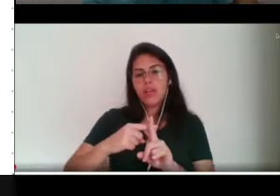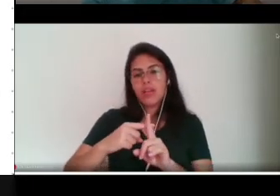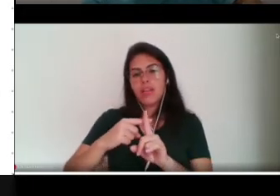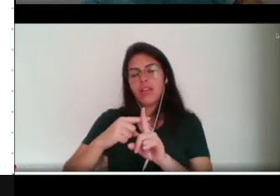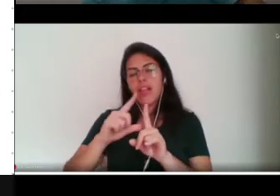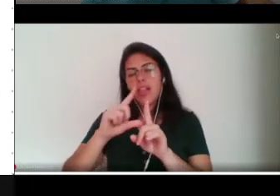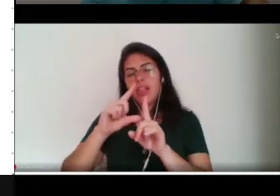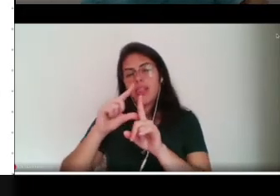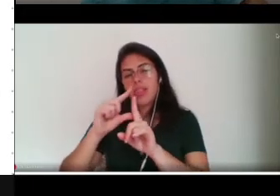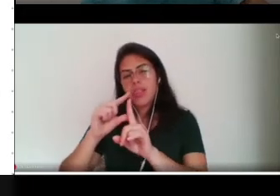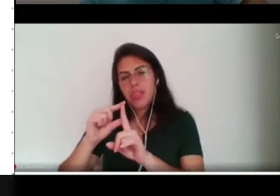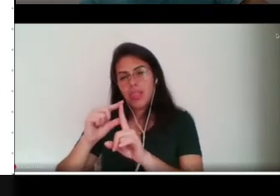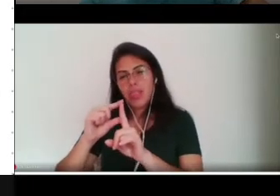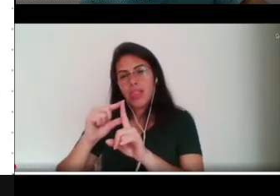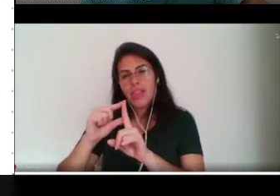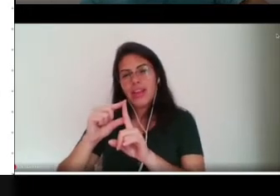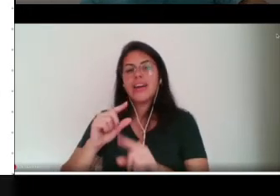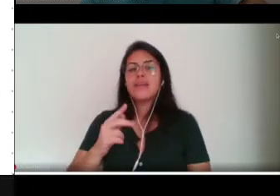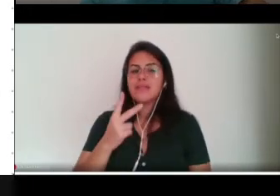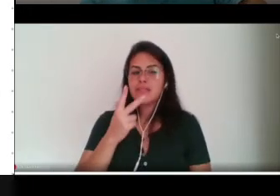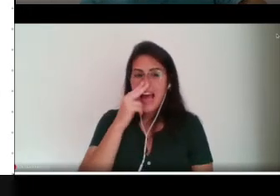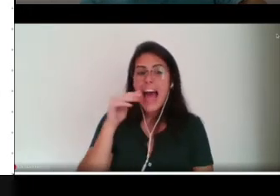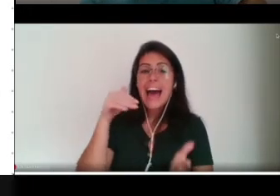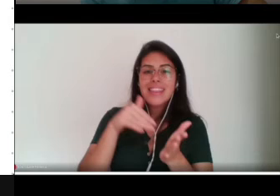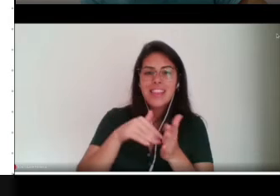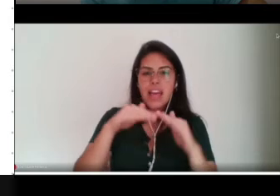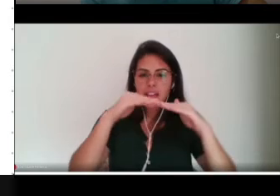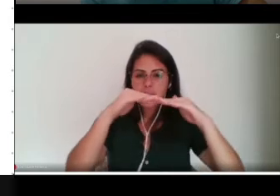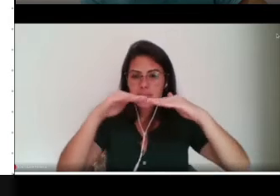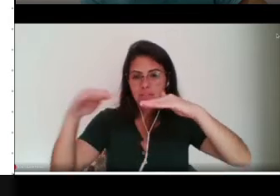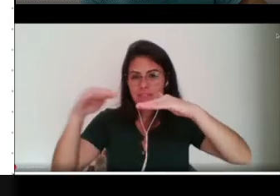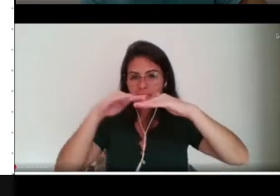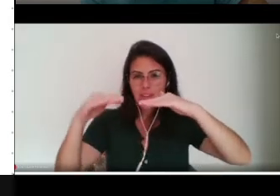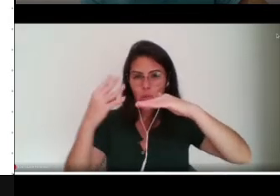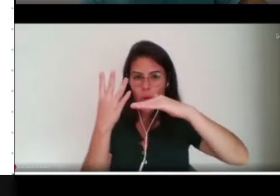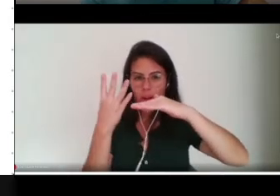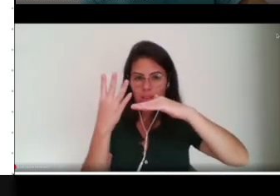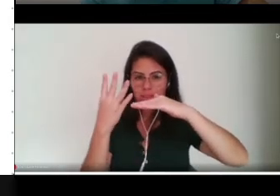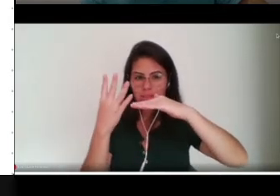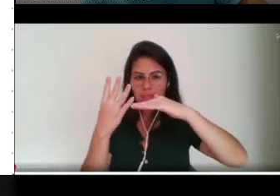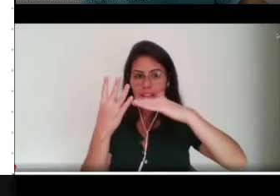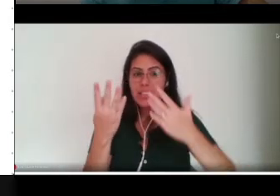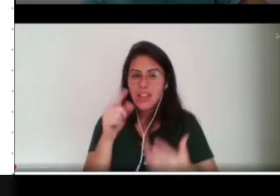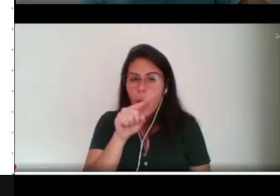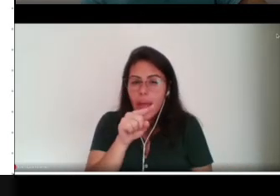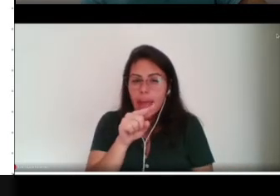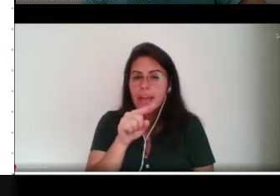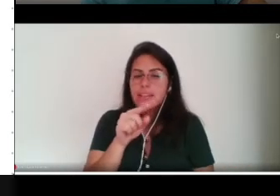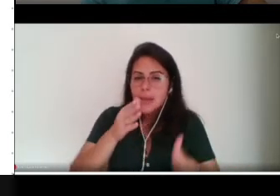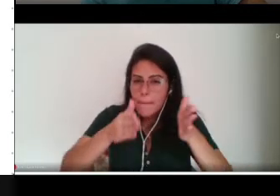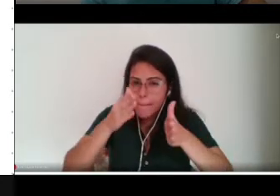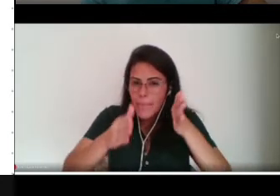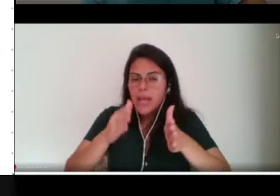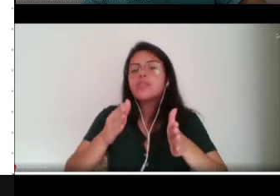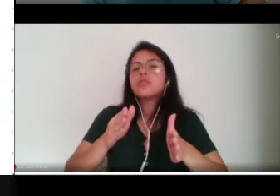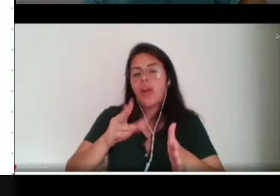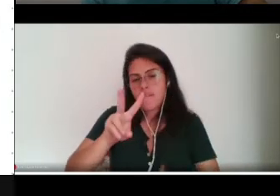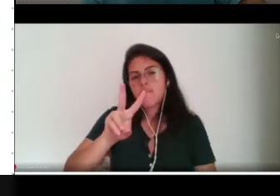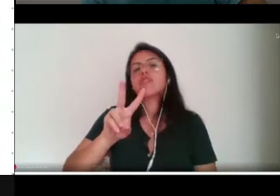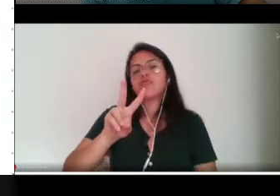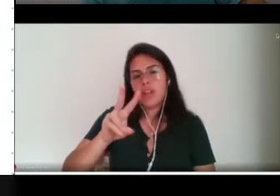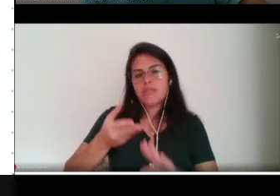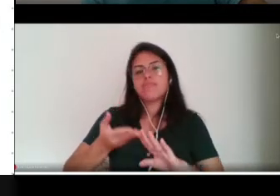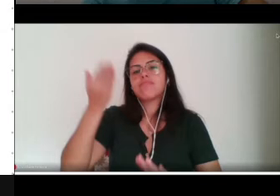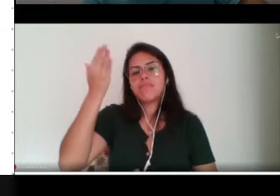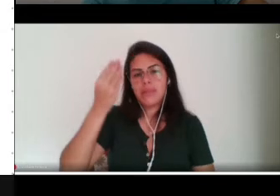do gráfico, a velocidade é maior que zero e a aceleração é menor que zero. Então, o módulo da velocidade